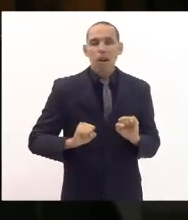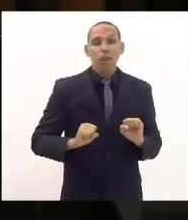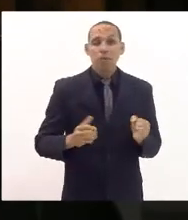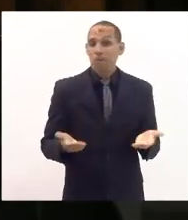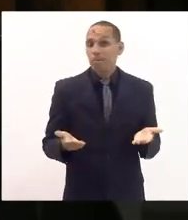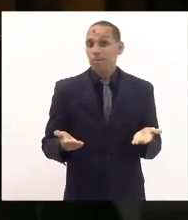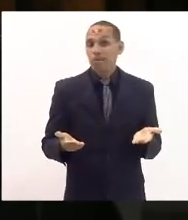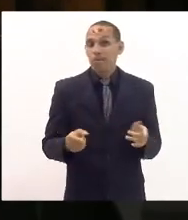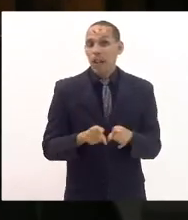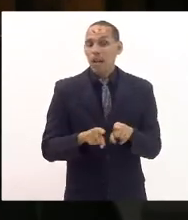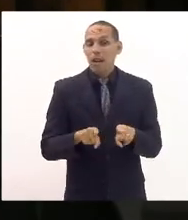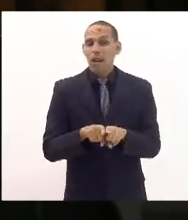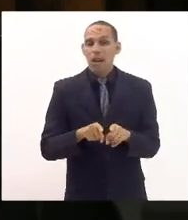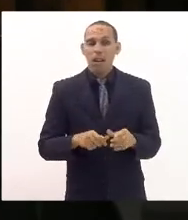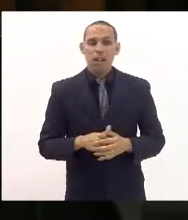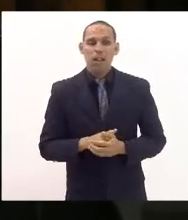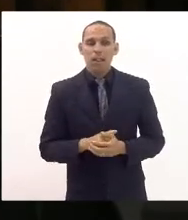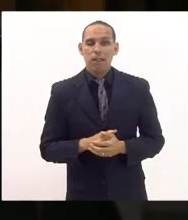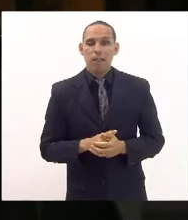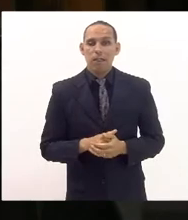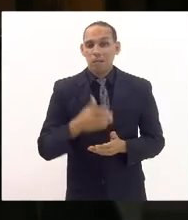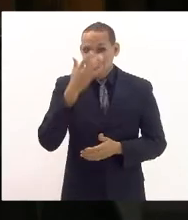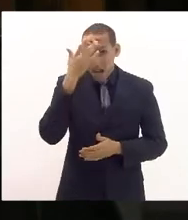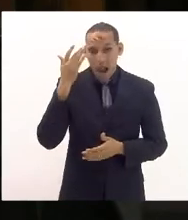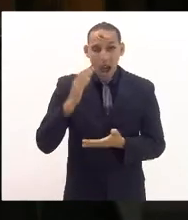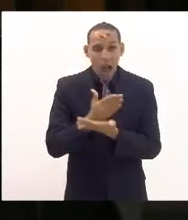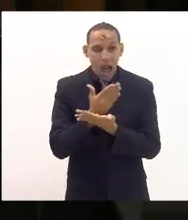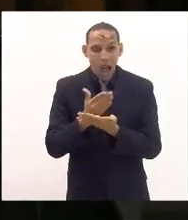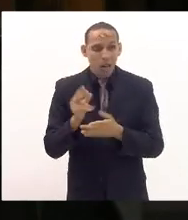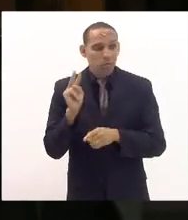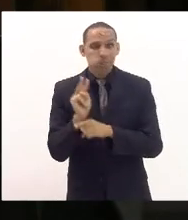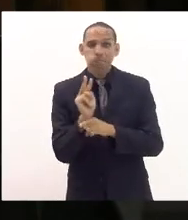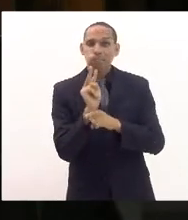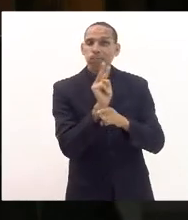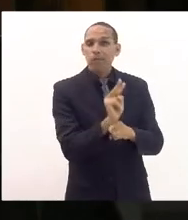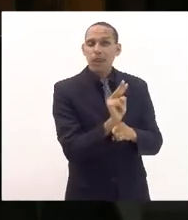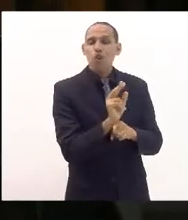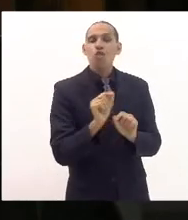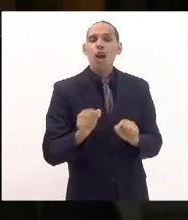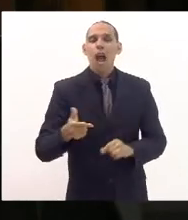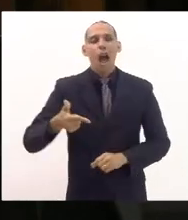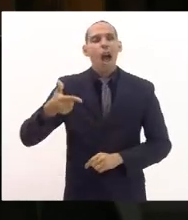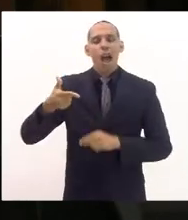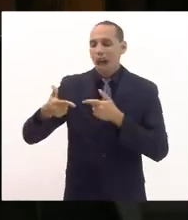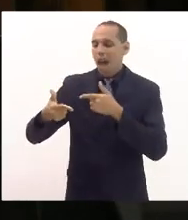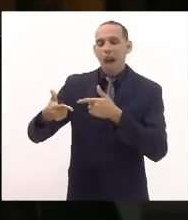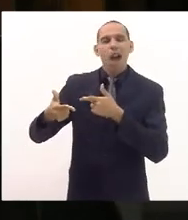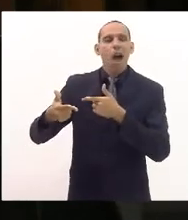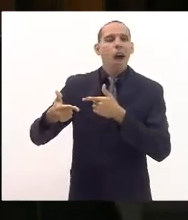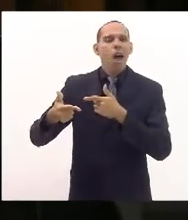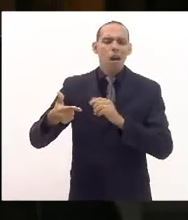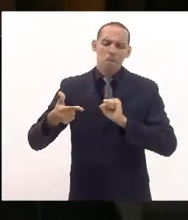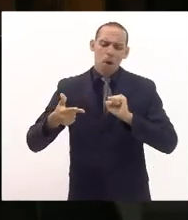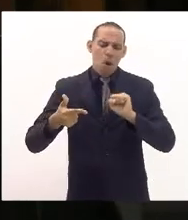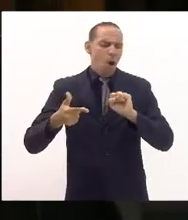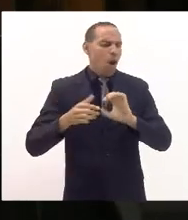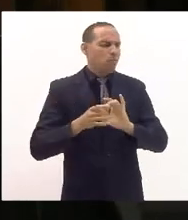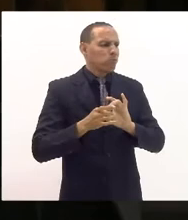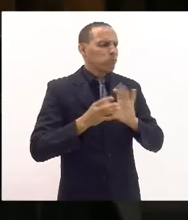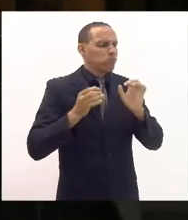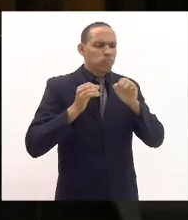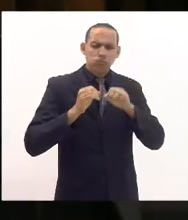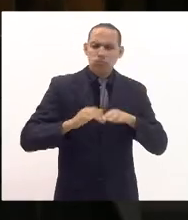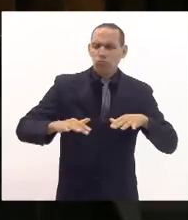Ah e ainda quem defenda armas de uma forma Ampla geral